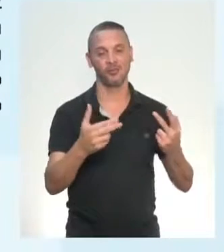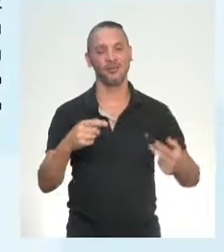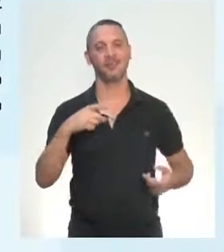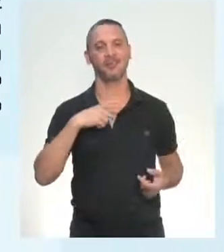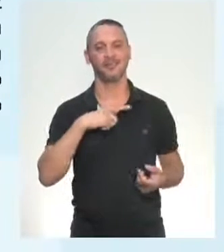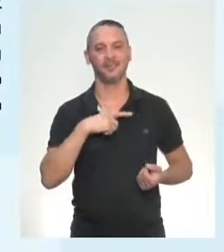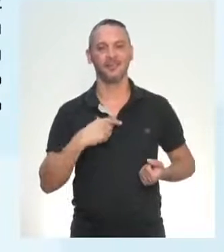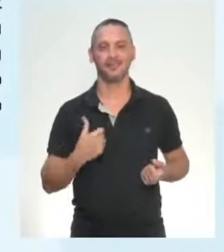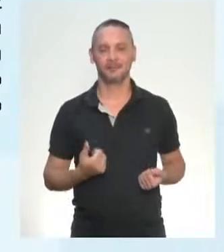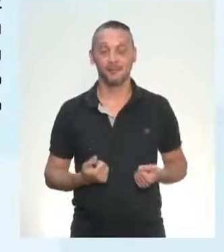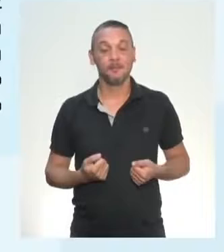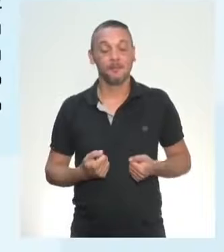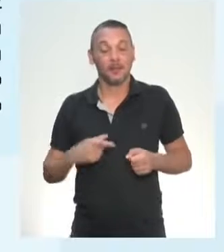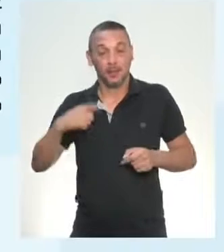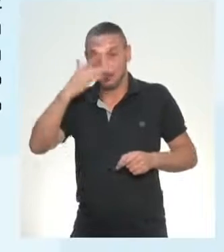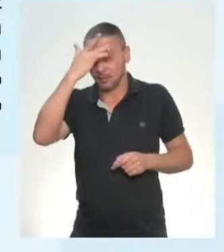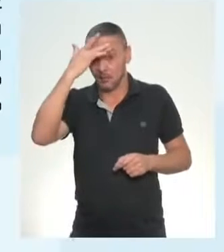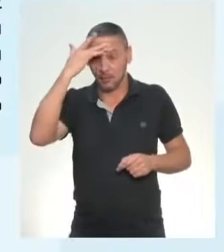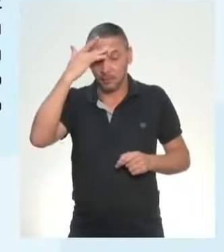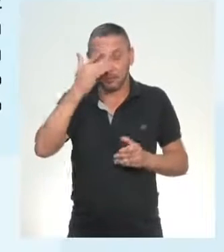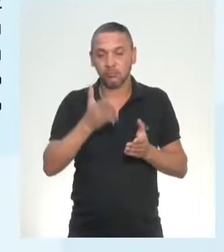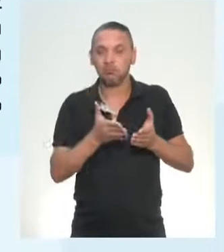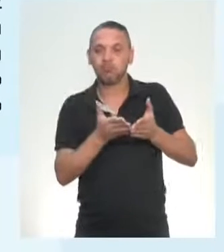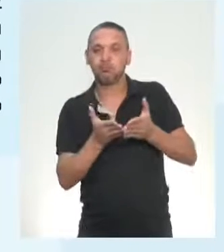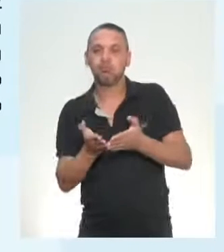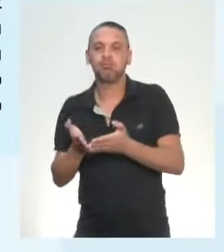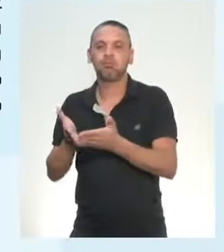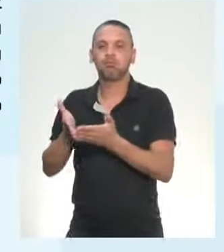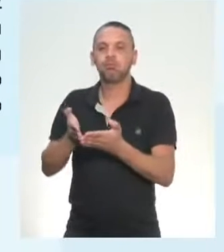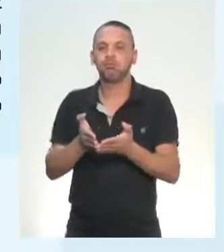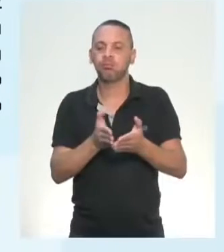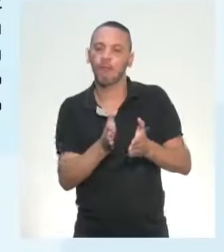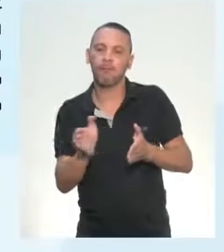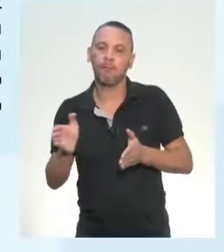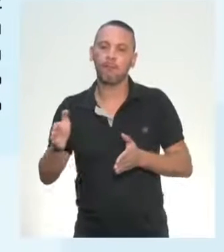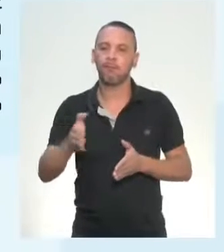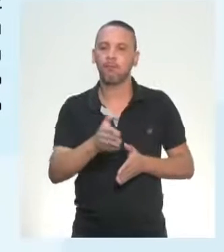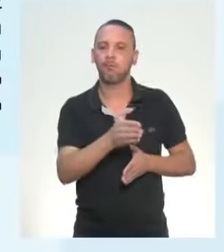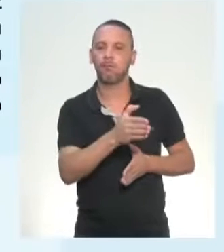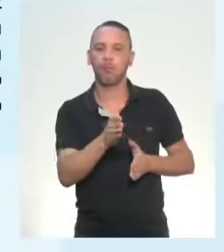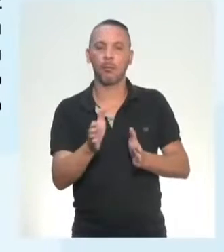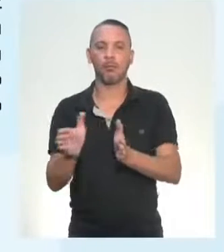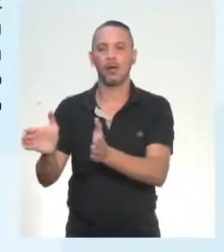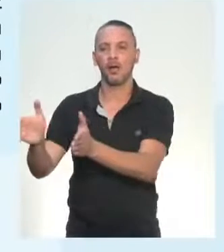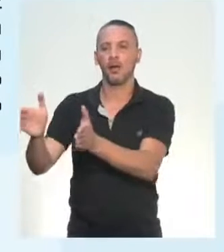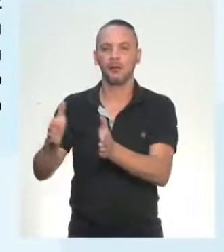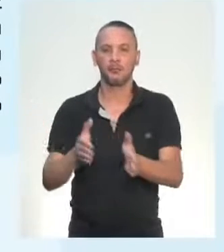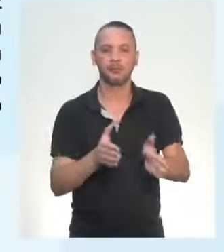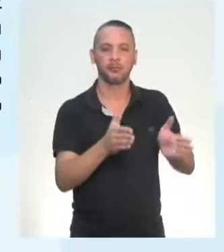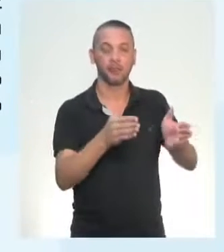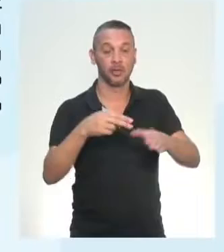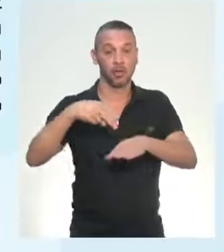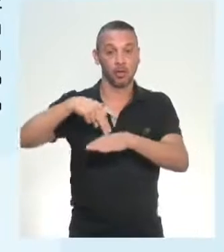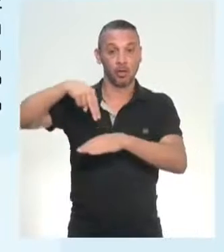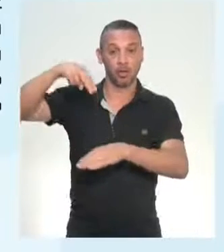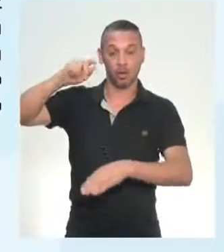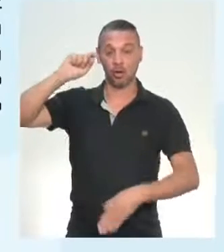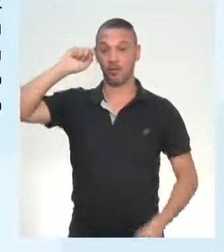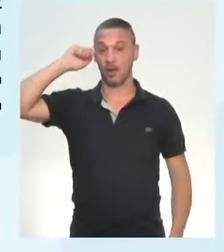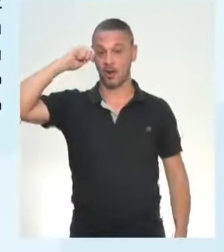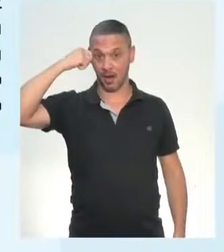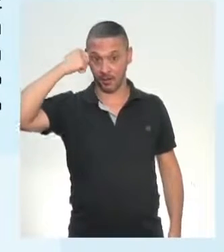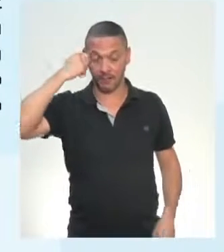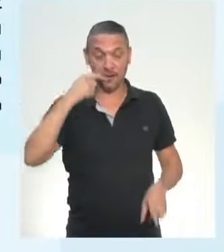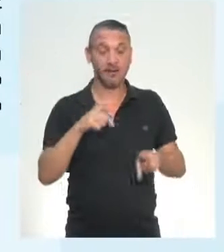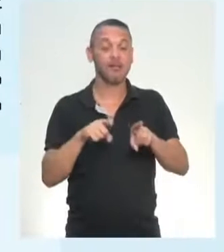eles iam caminhando e traçando as suas rotas, não somente no norte da África,